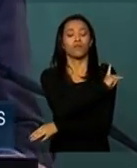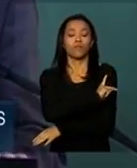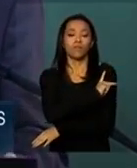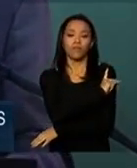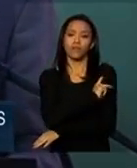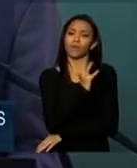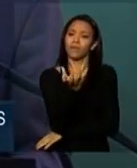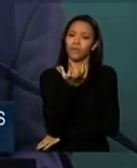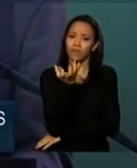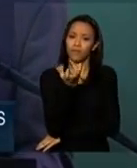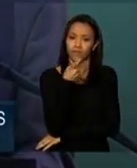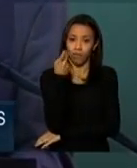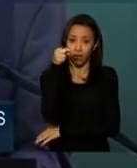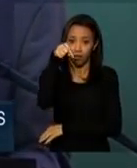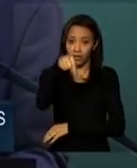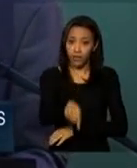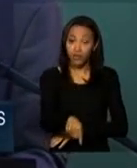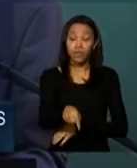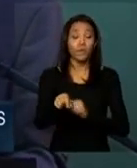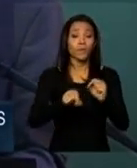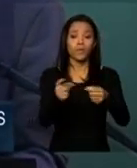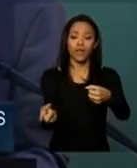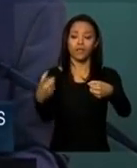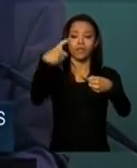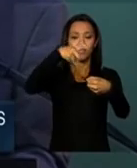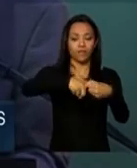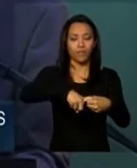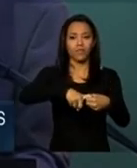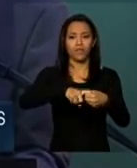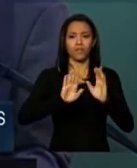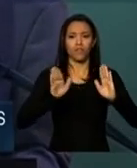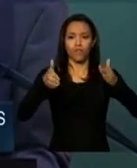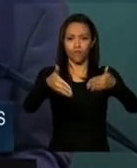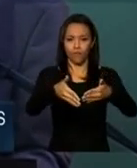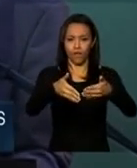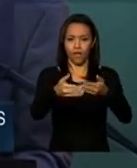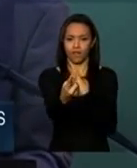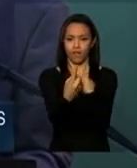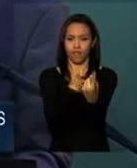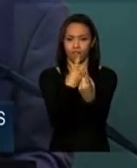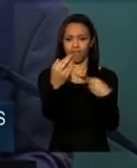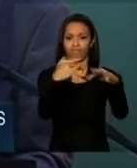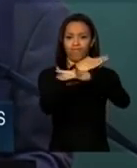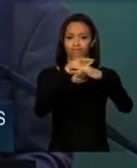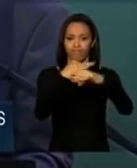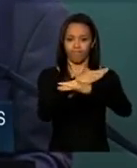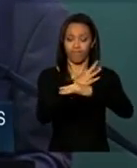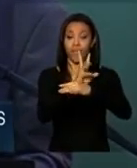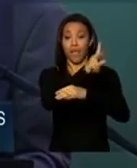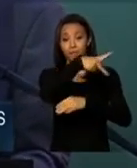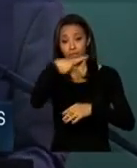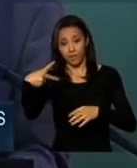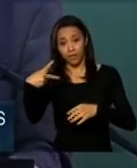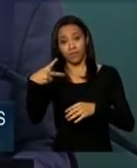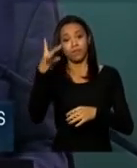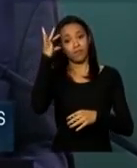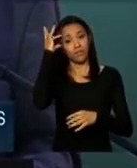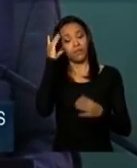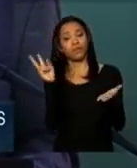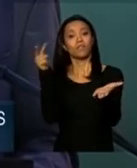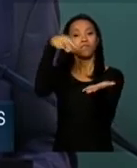tratar, nesse momento, das parcerias de mobilidade urbana. A presidenta está vindo, não só para